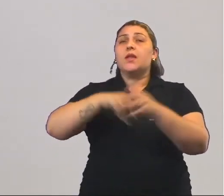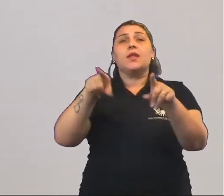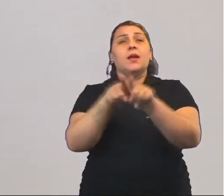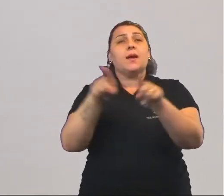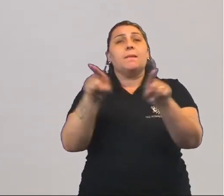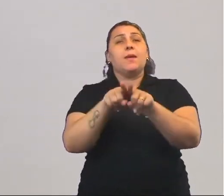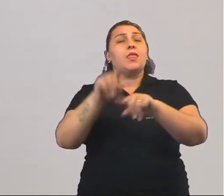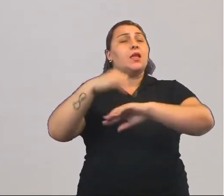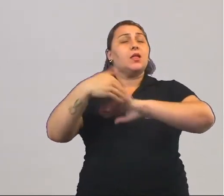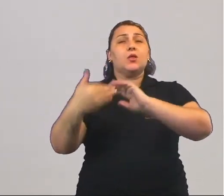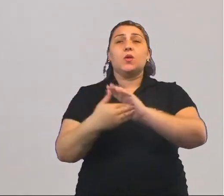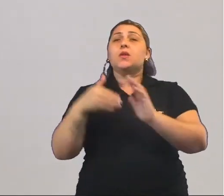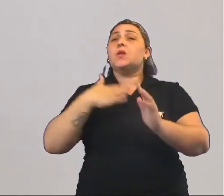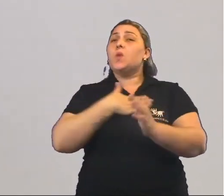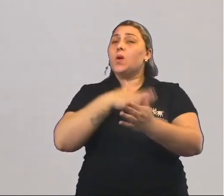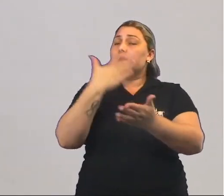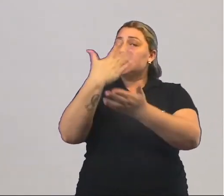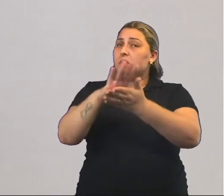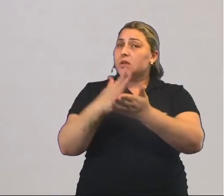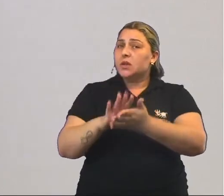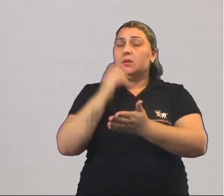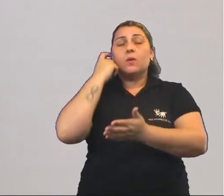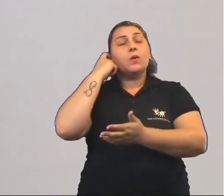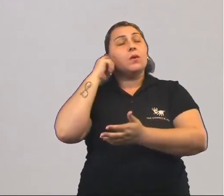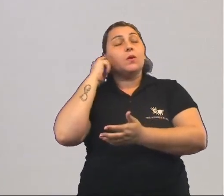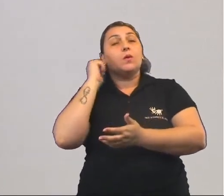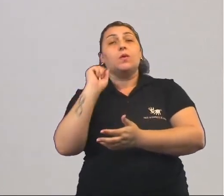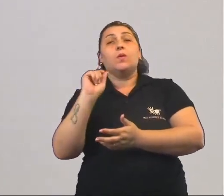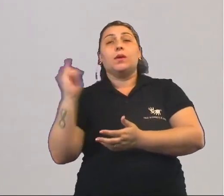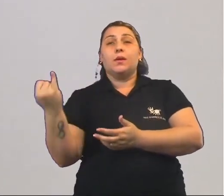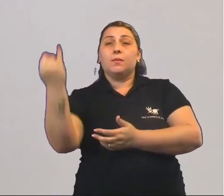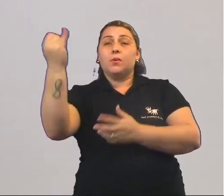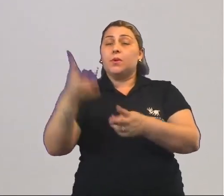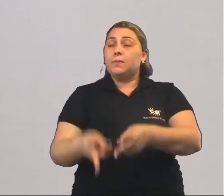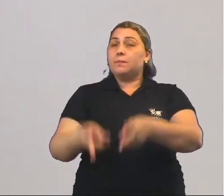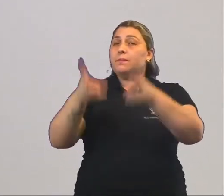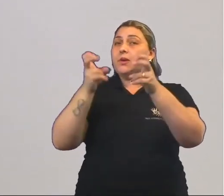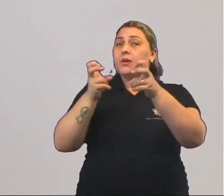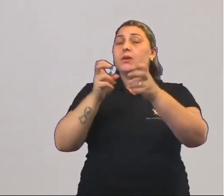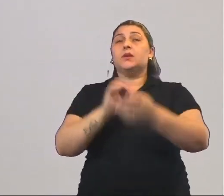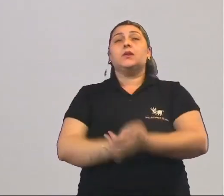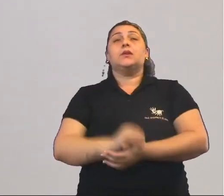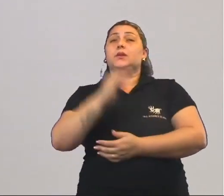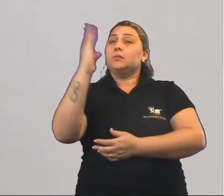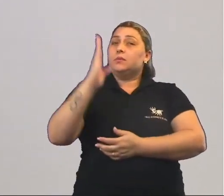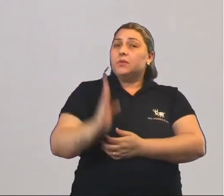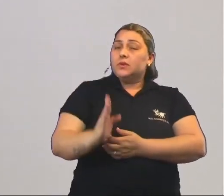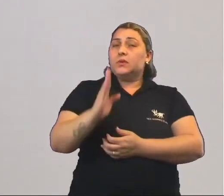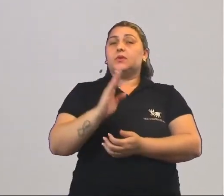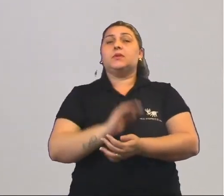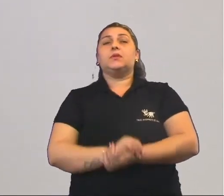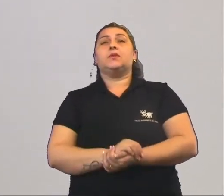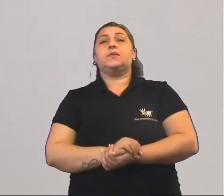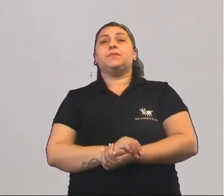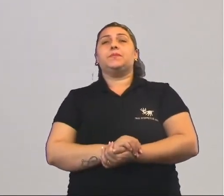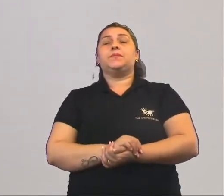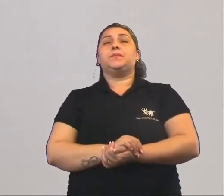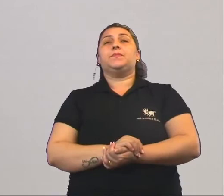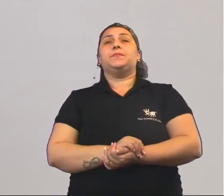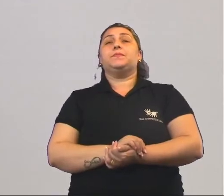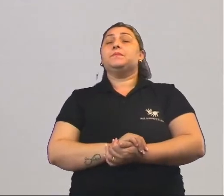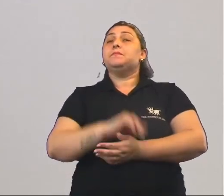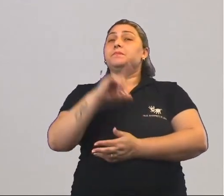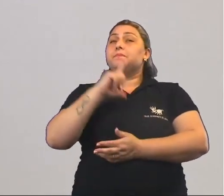todo brasileiro gosta de samba. Então, o que é importante a gente perceber? Que o Brasil, né,